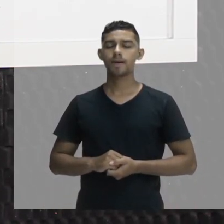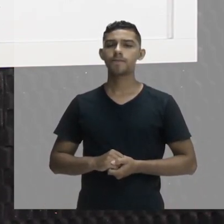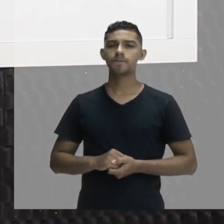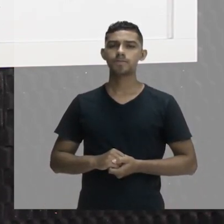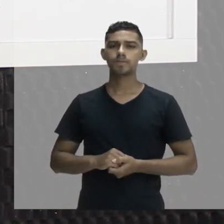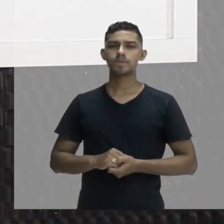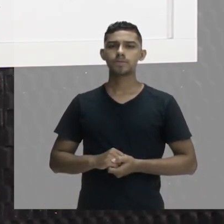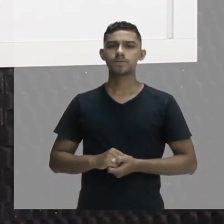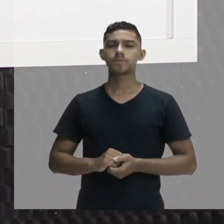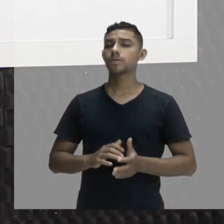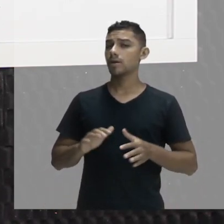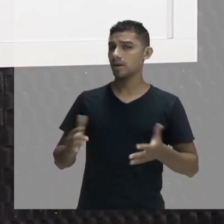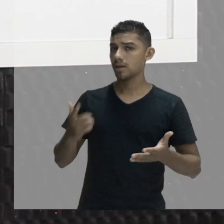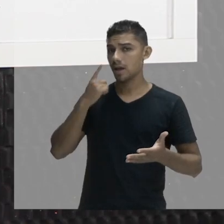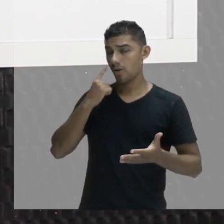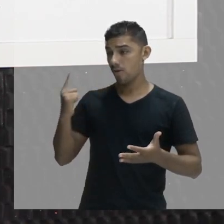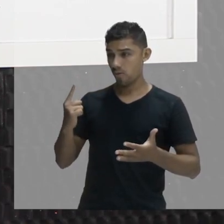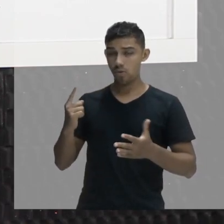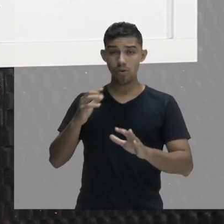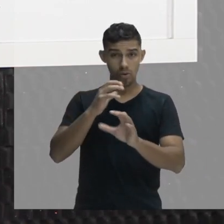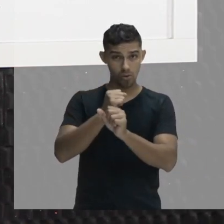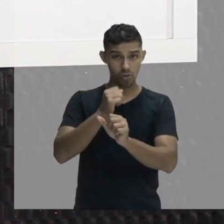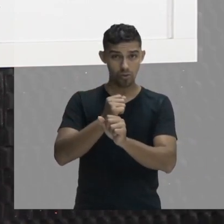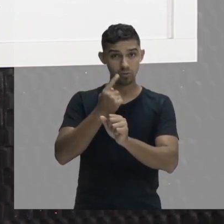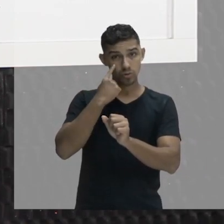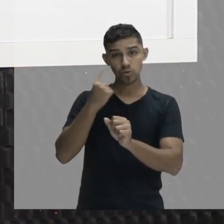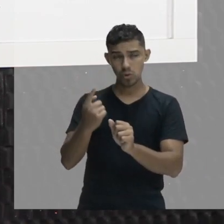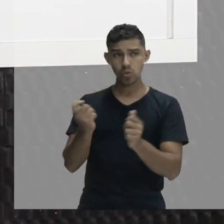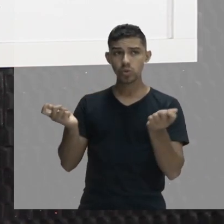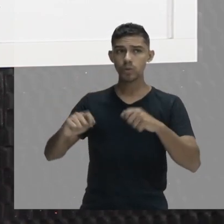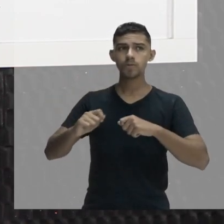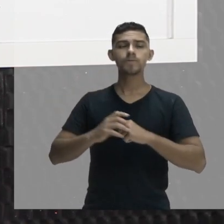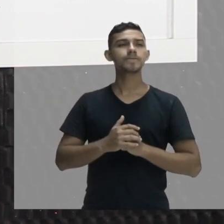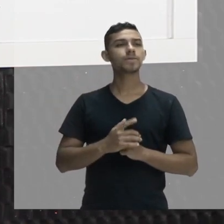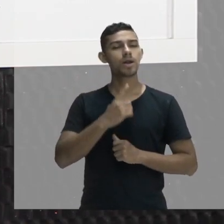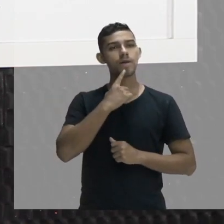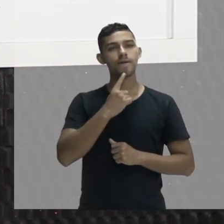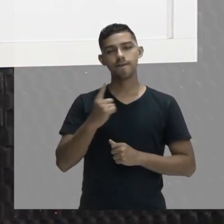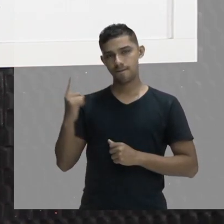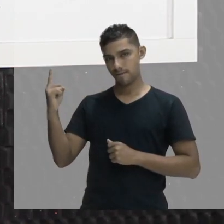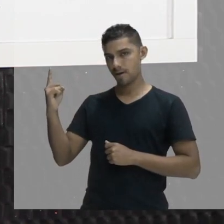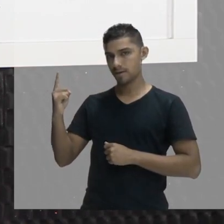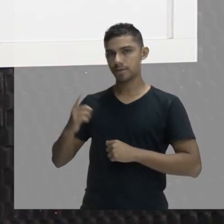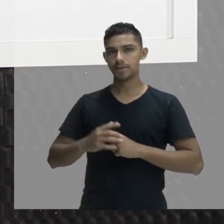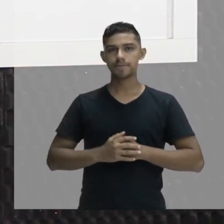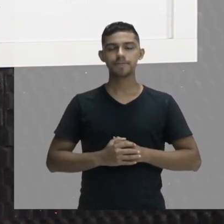diminui bastante aí a nossa conta. Então, você vai ter aqui,